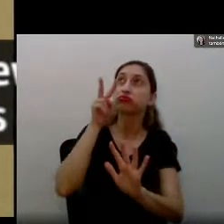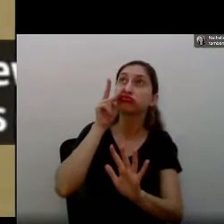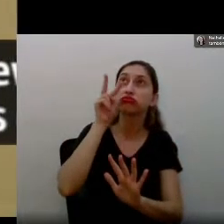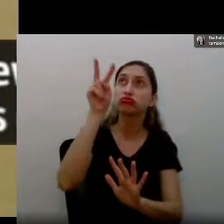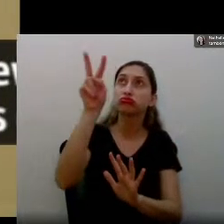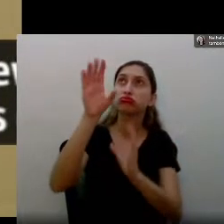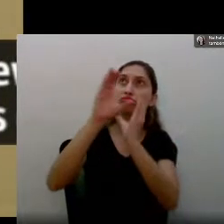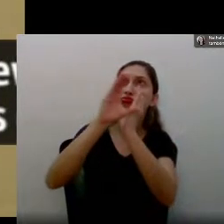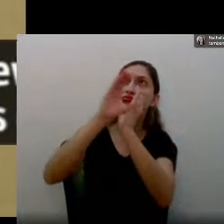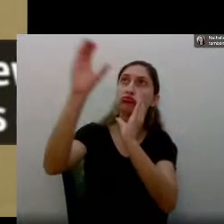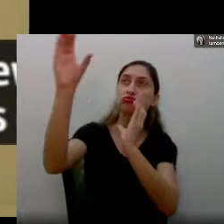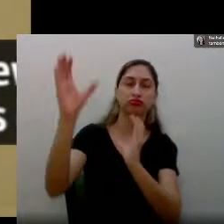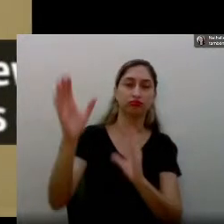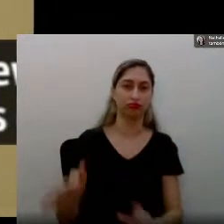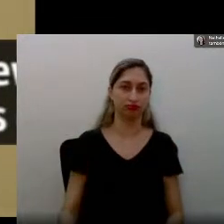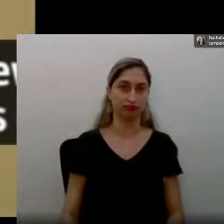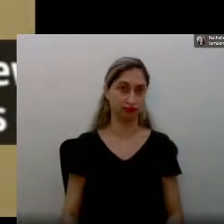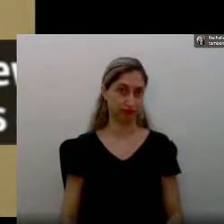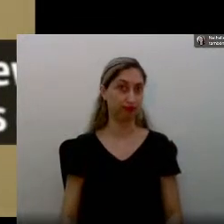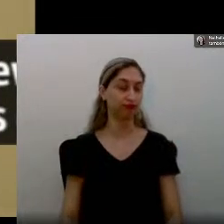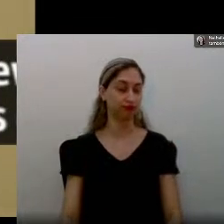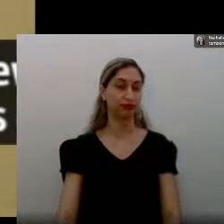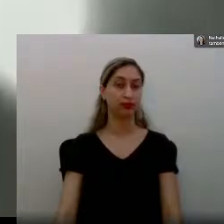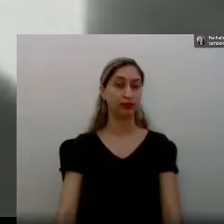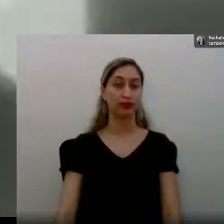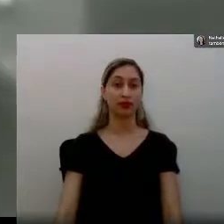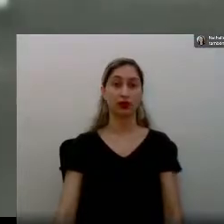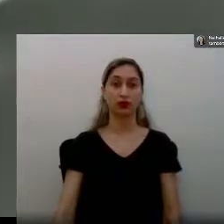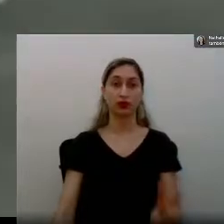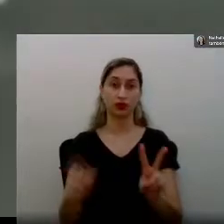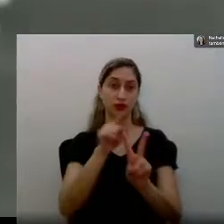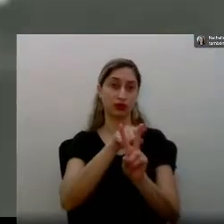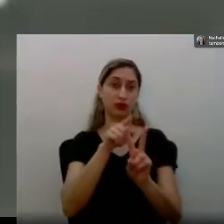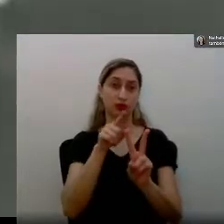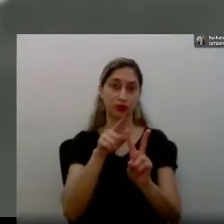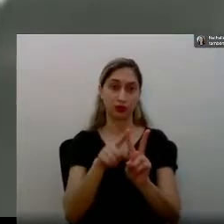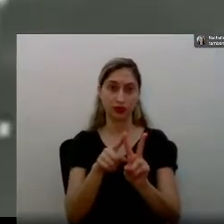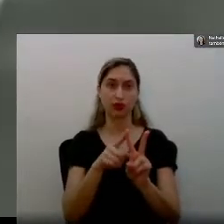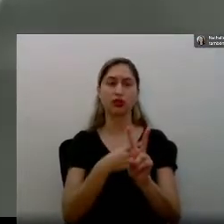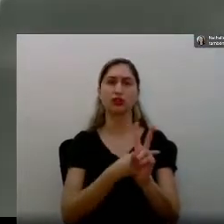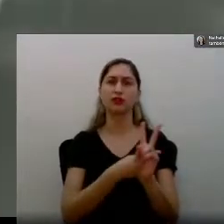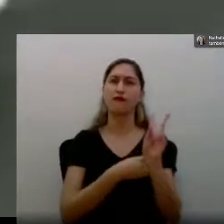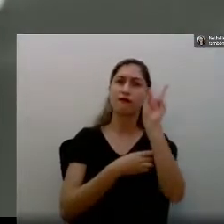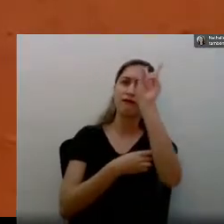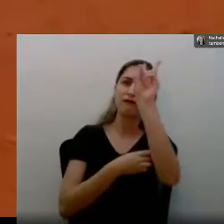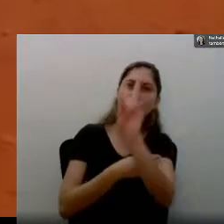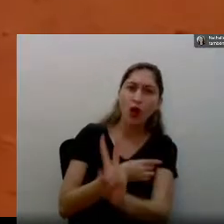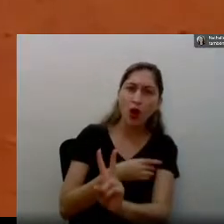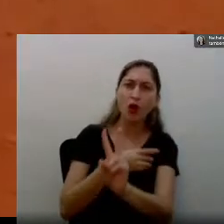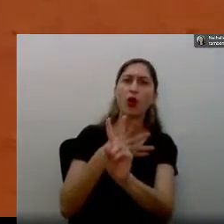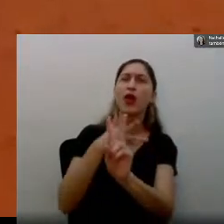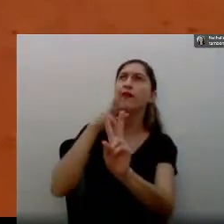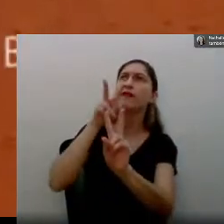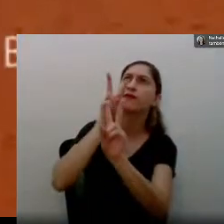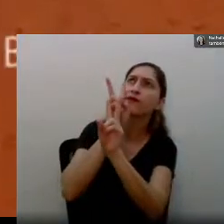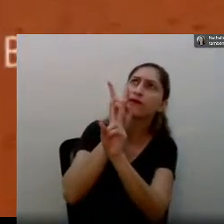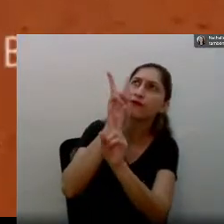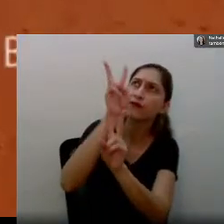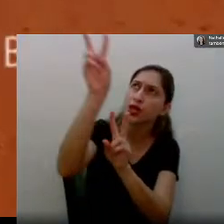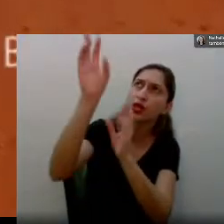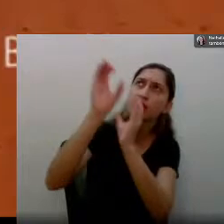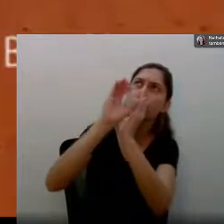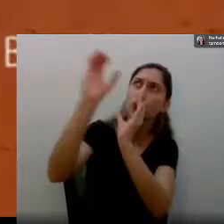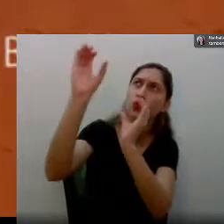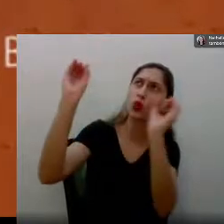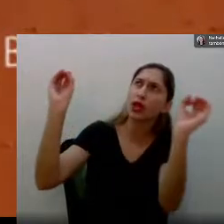eles eles foram para lá eles fizeram documentação que eles escreveram né e o papel deles